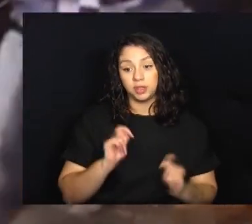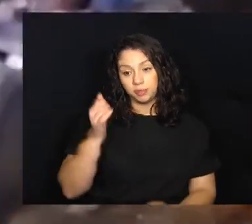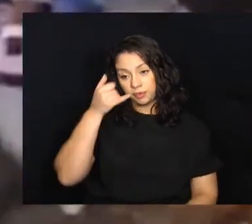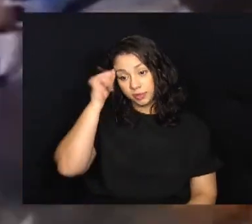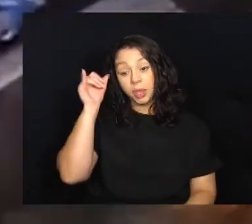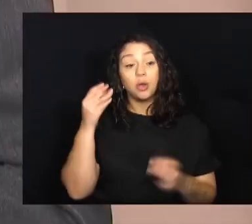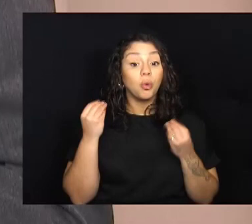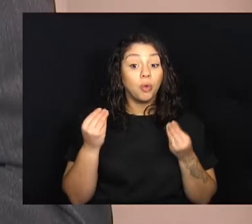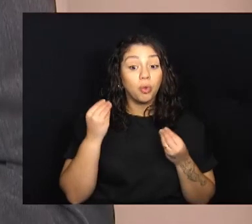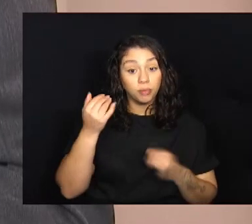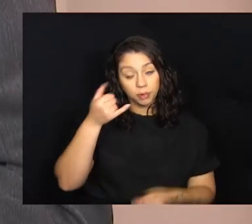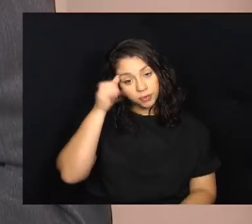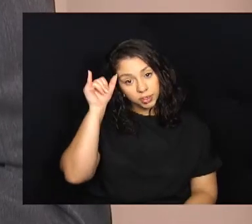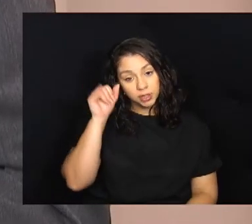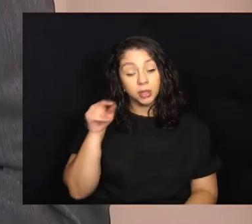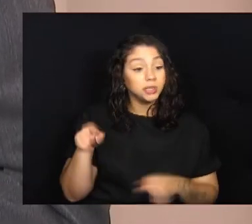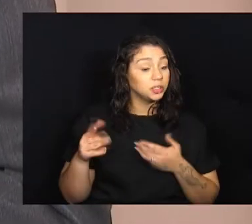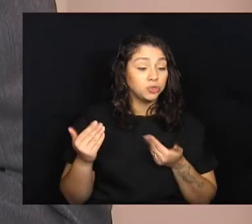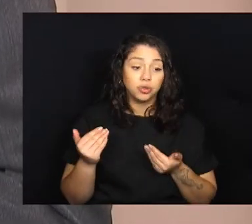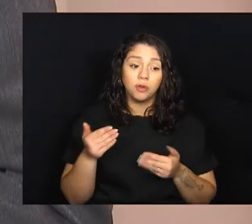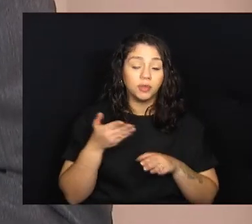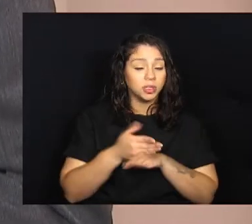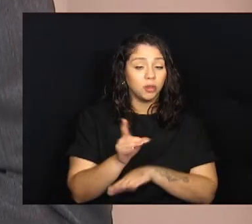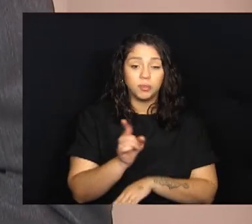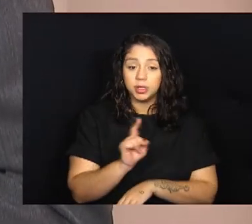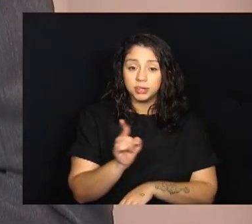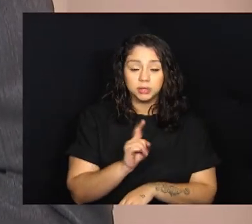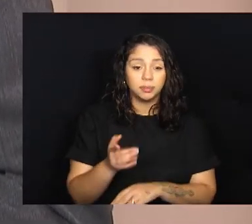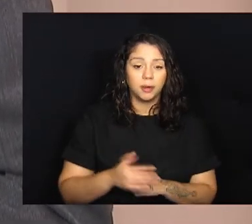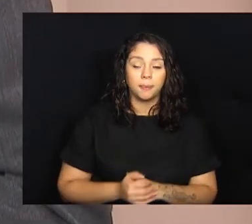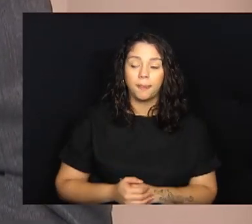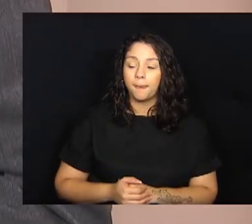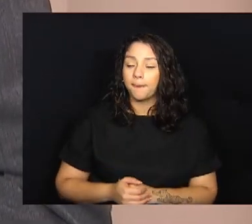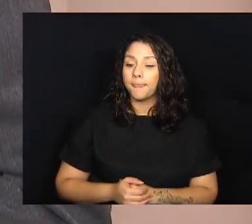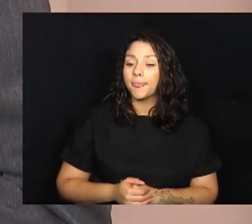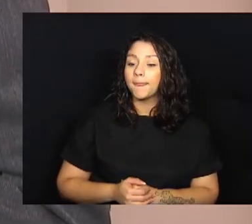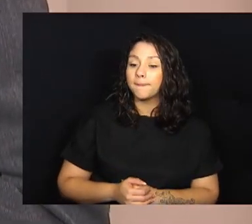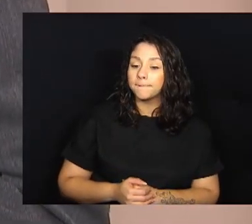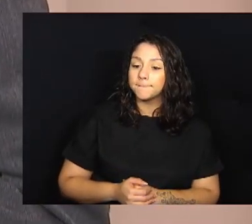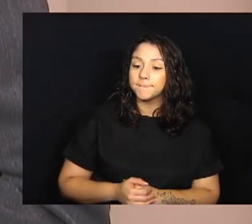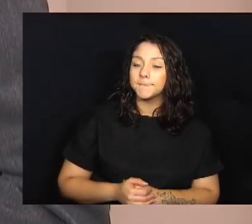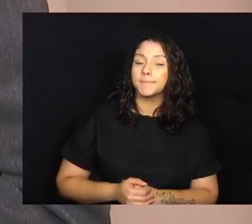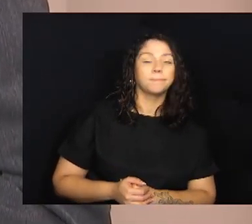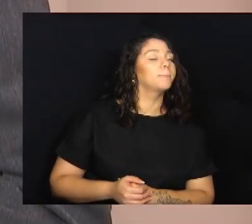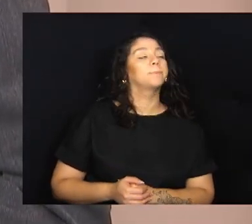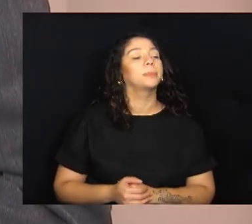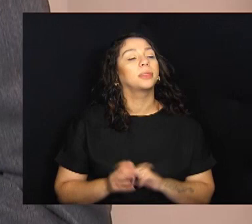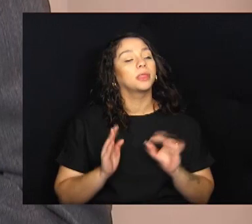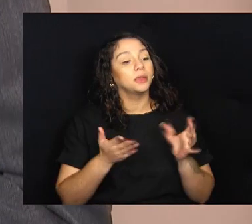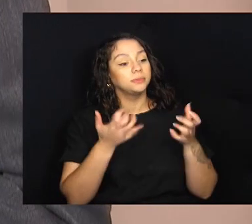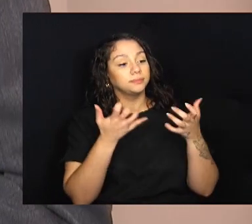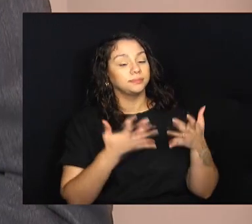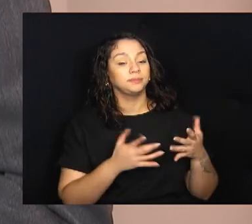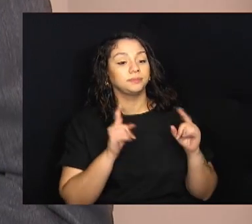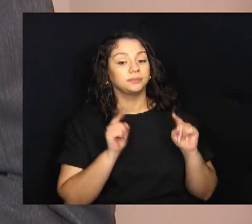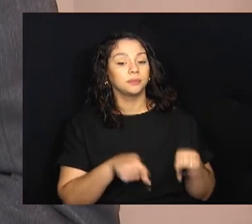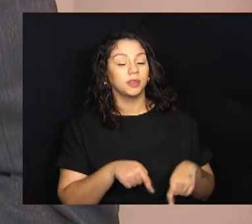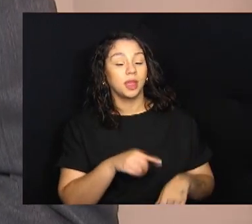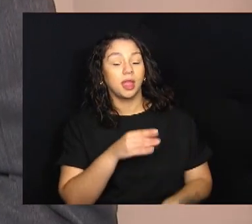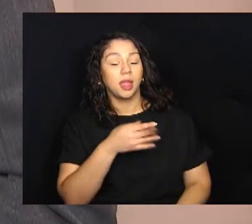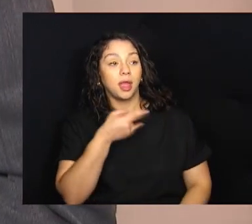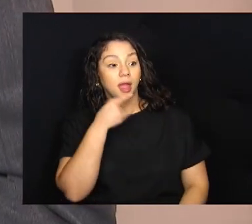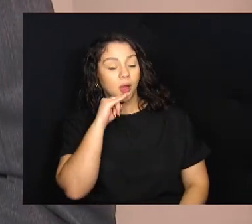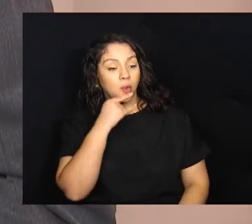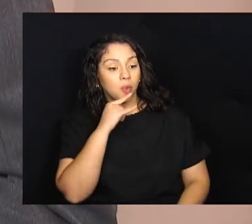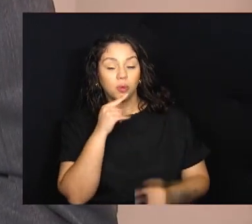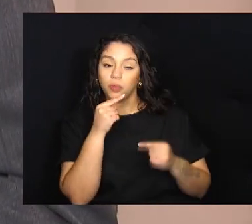evitar? Esses jovens não participarem de encontros como esse. Doutor, como você disse ainda agora, tem essa parte, álcool não combina